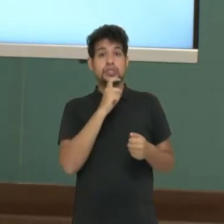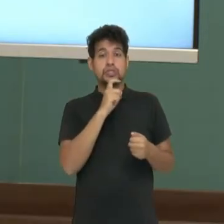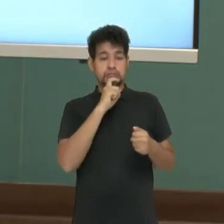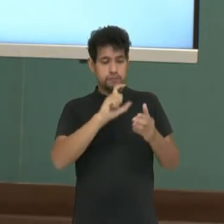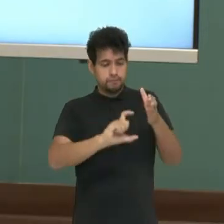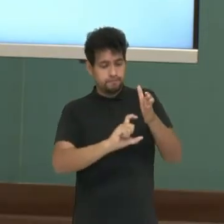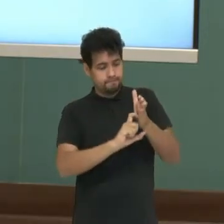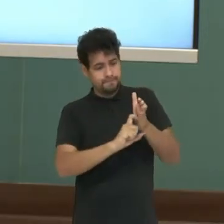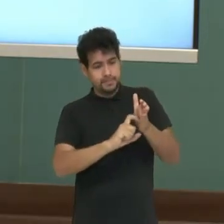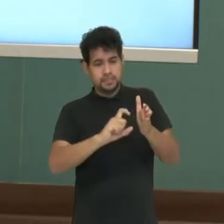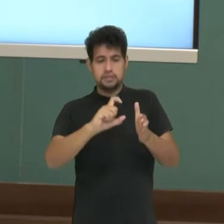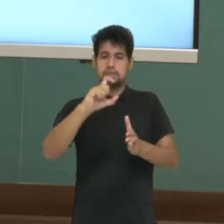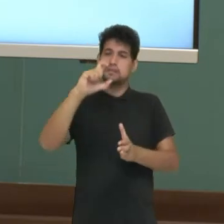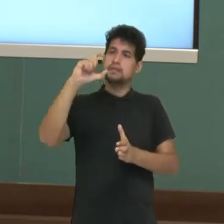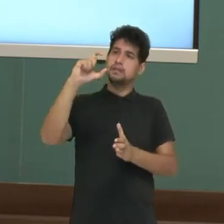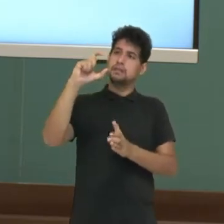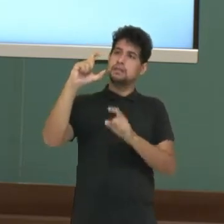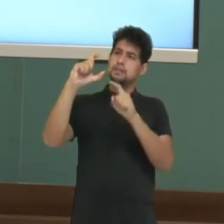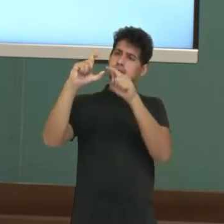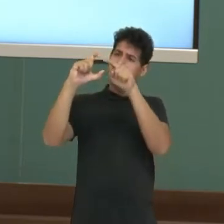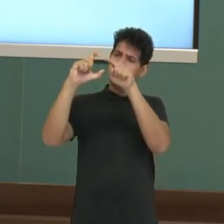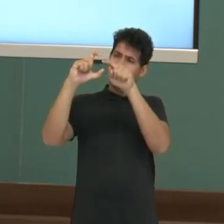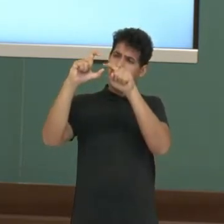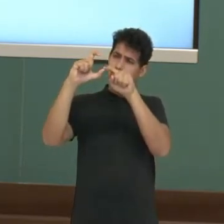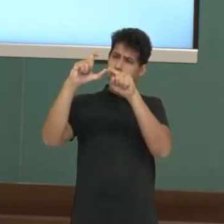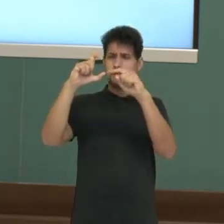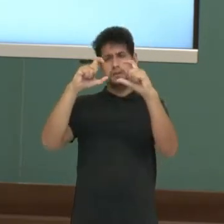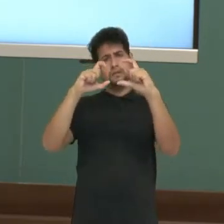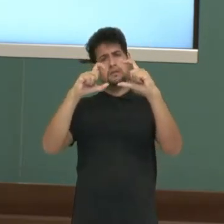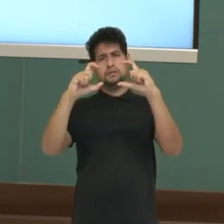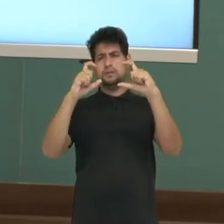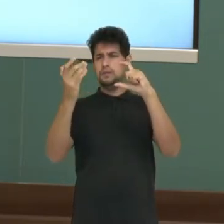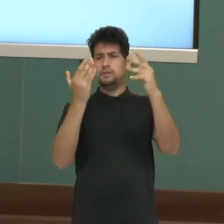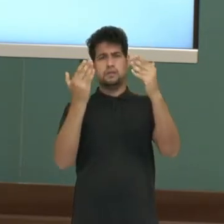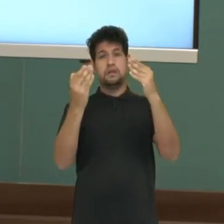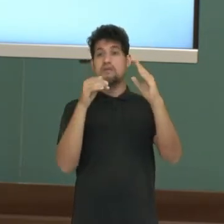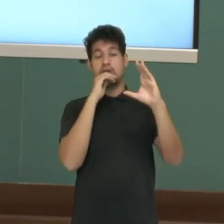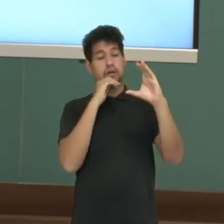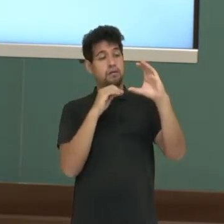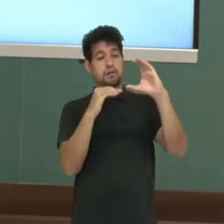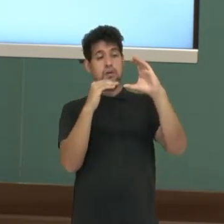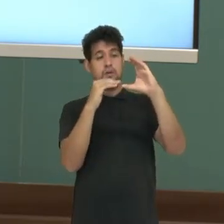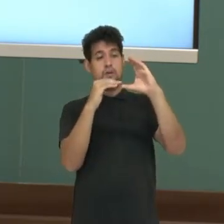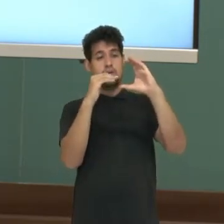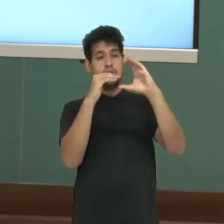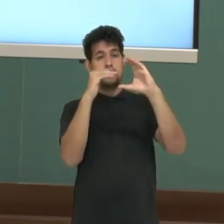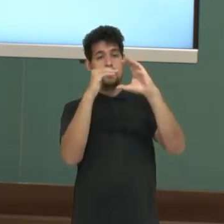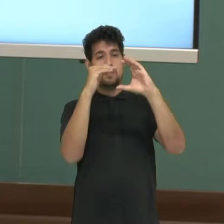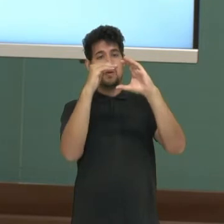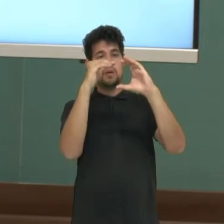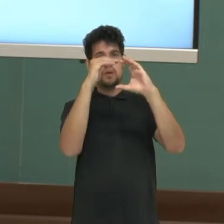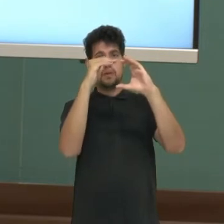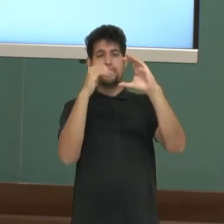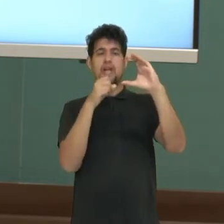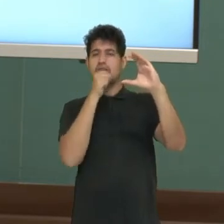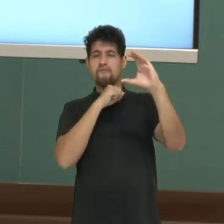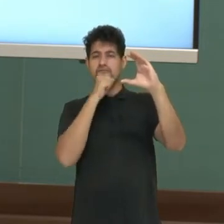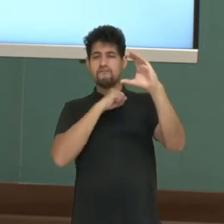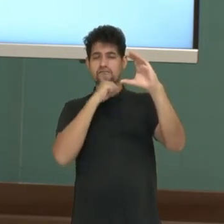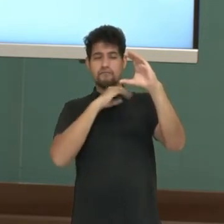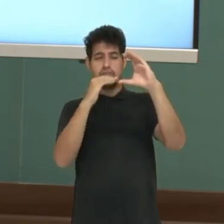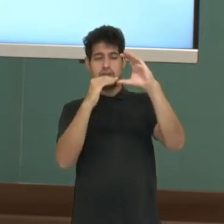equipamento, e ali tira um extrato em que vai ter várias camadas. A camada mais de baixo, a camada mais antiga, a camada